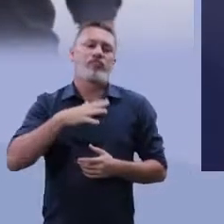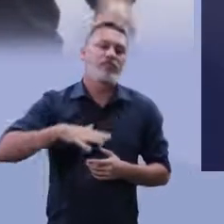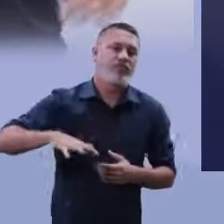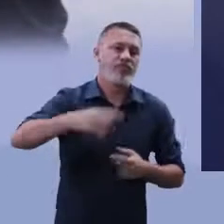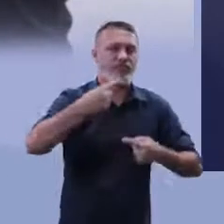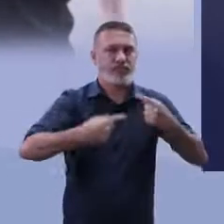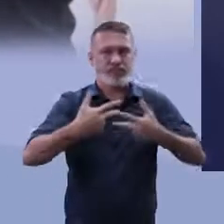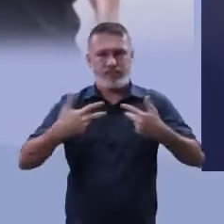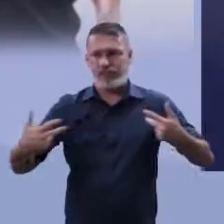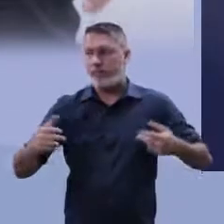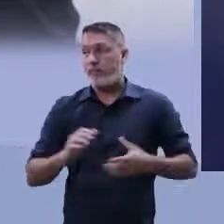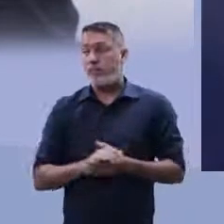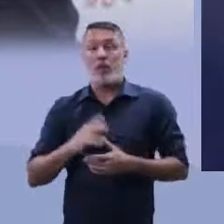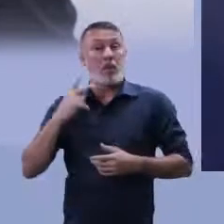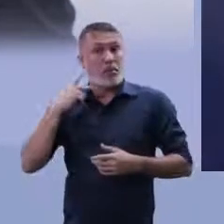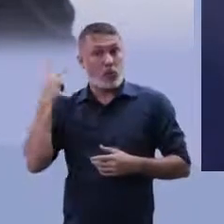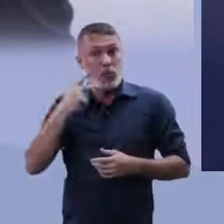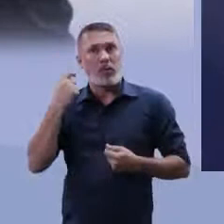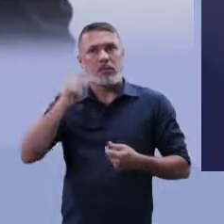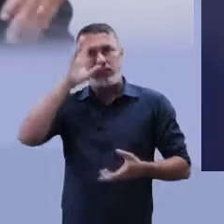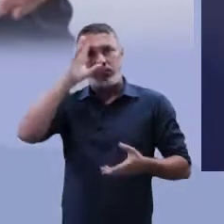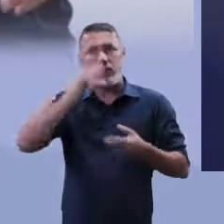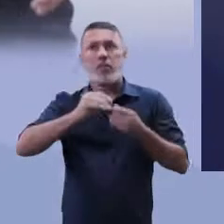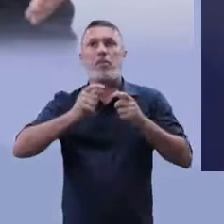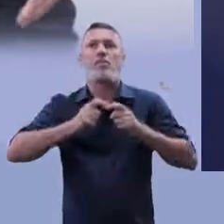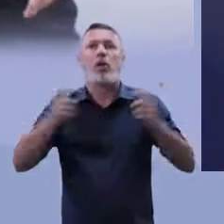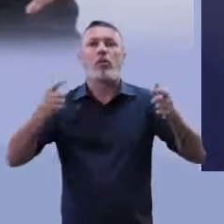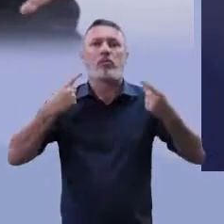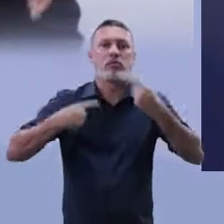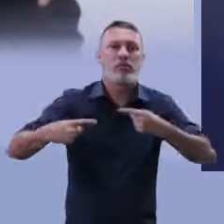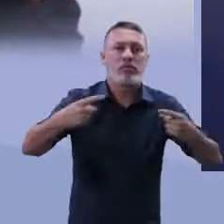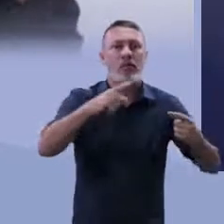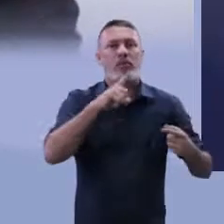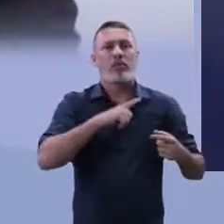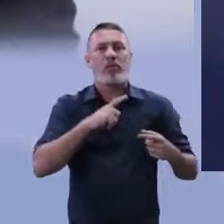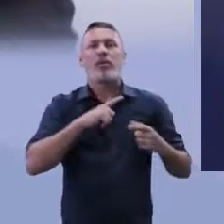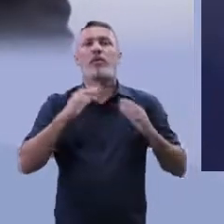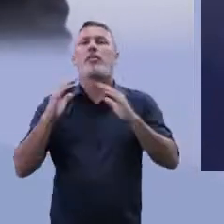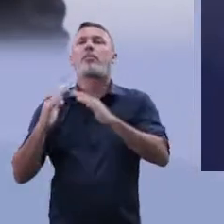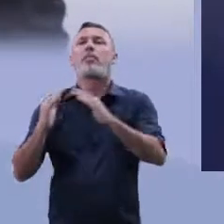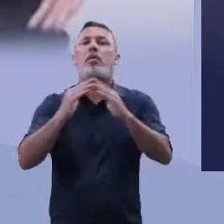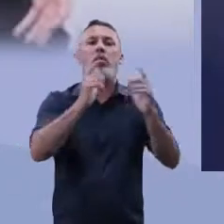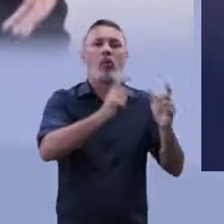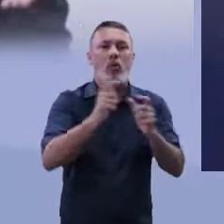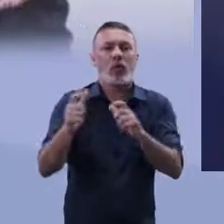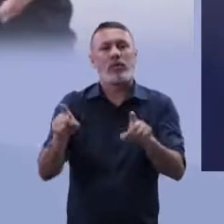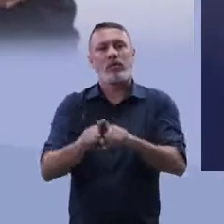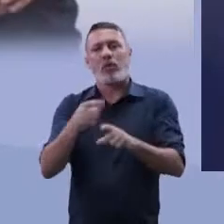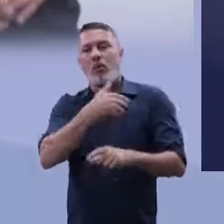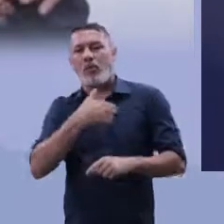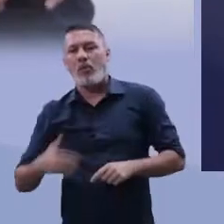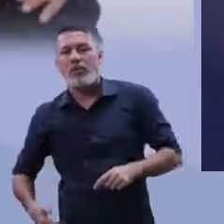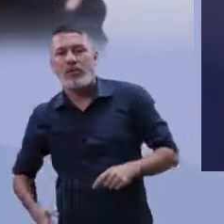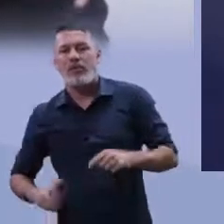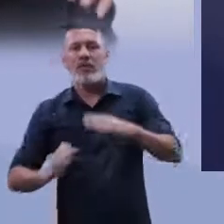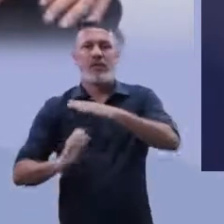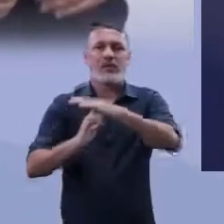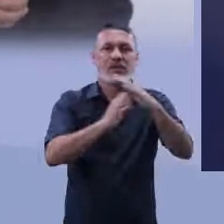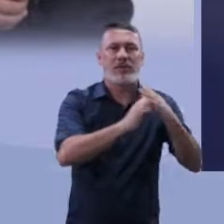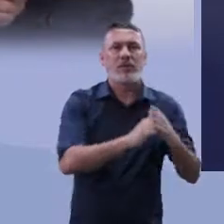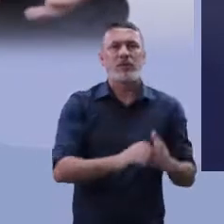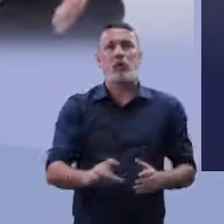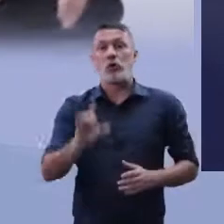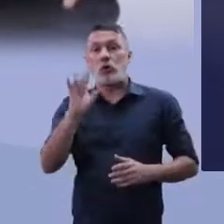A política na filosofia deve ser entendida num sentido amplo, que envolve as relações entre os habitantes de uma comunidade e seus governantes, não apenas